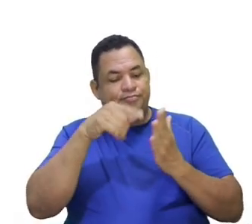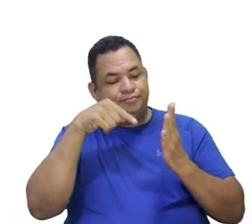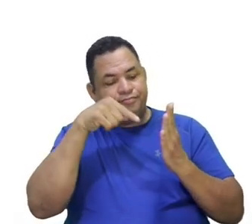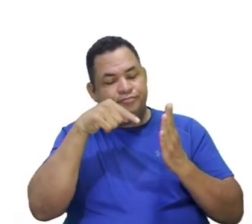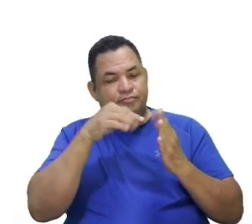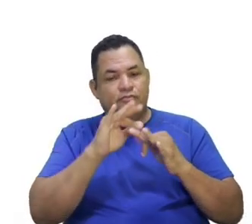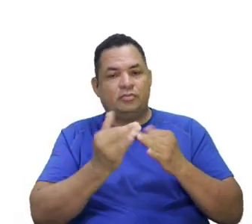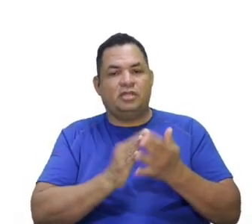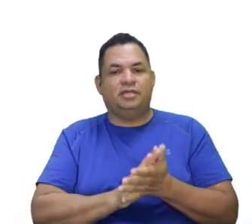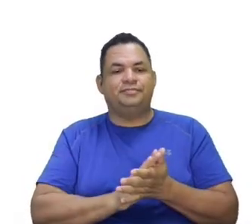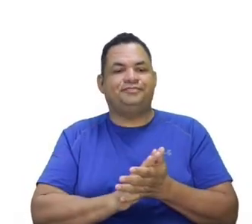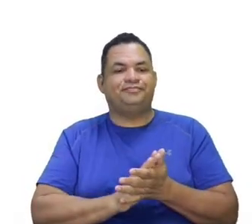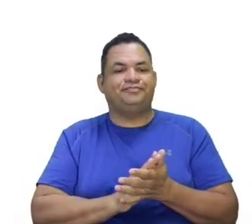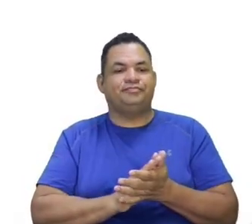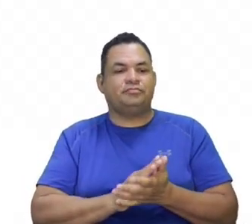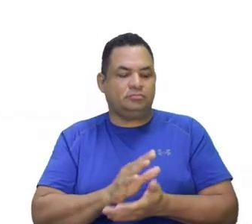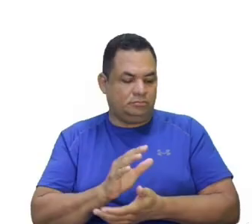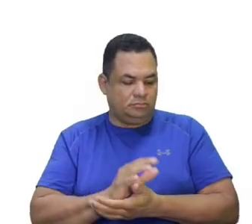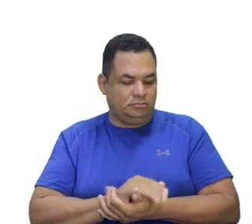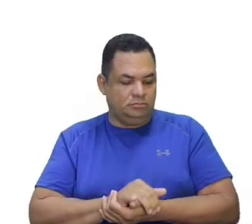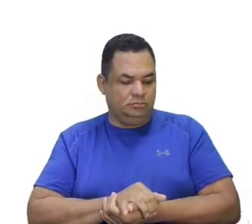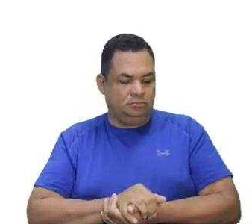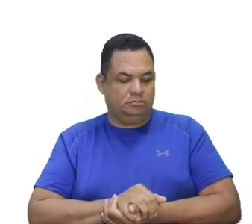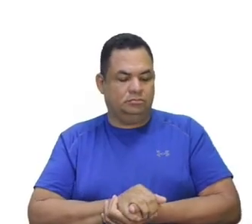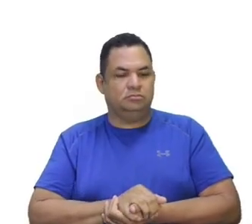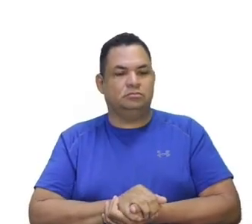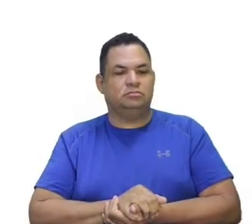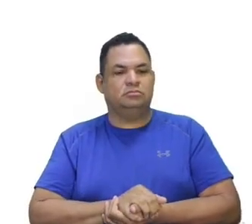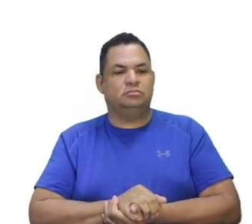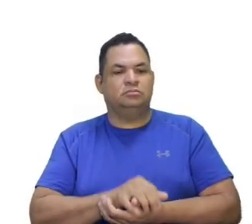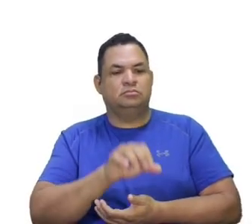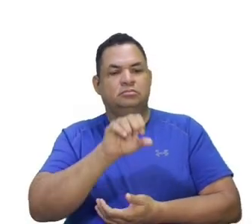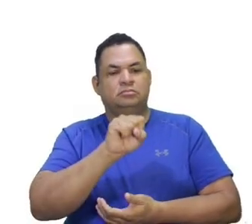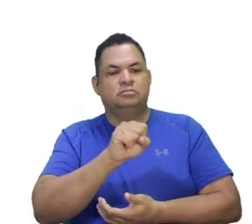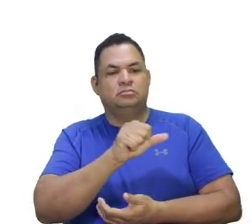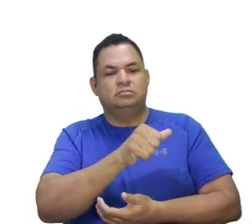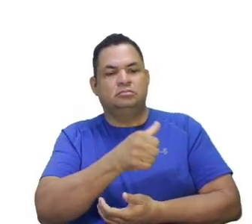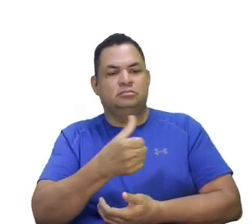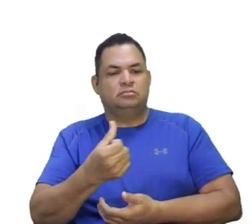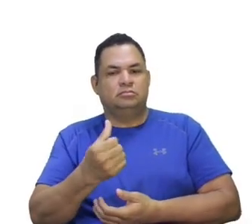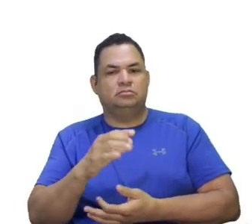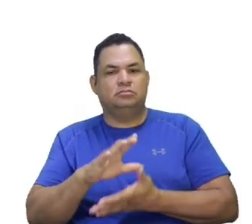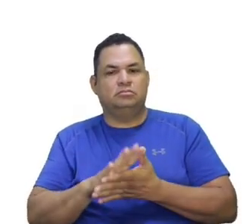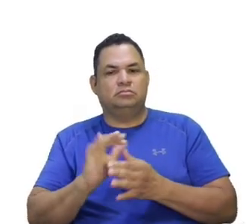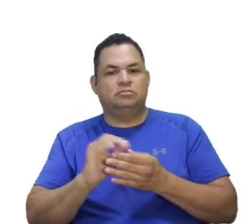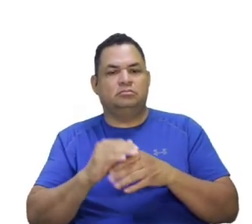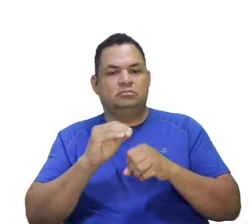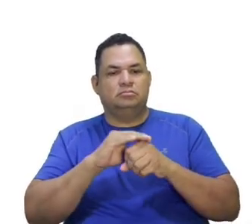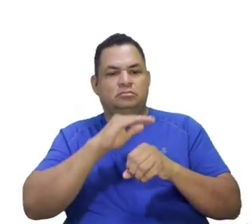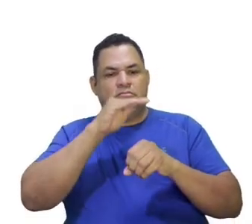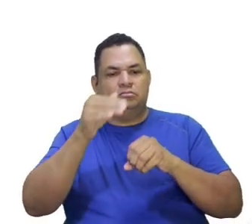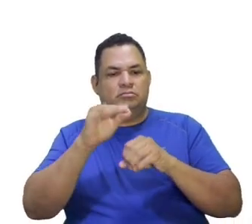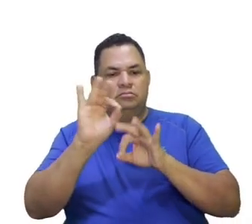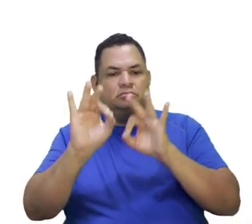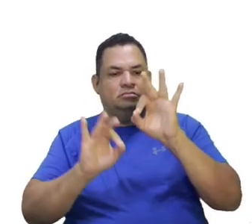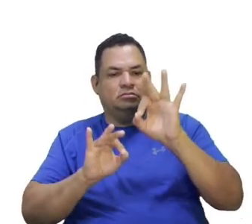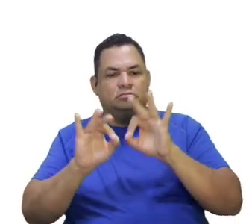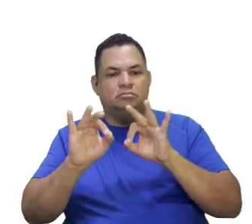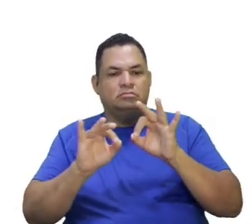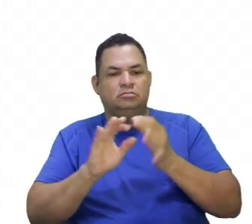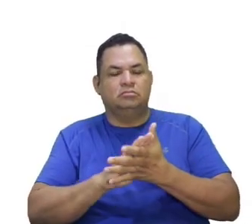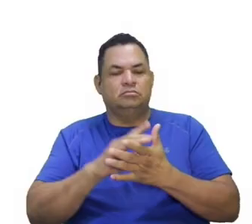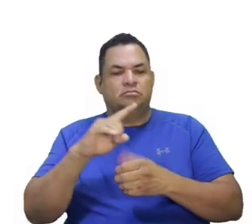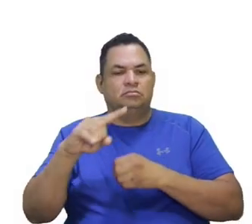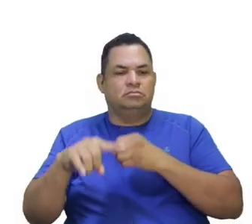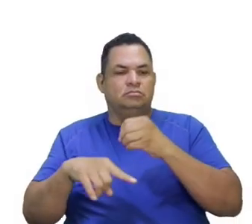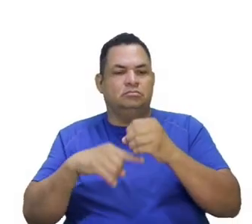sei que o enxofre tem 16 elétrons, o átomo neutro, para ser distribuído. Eu vou distribuir